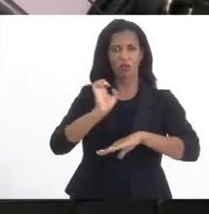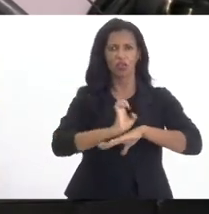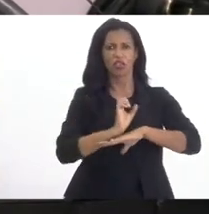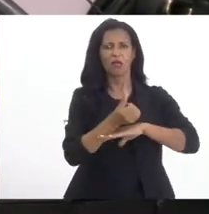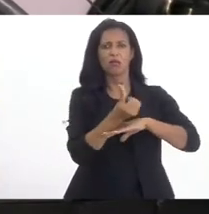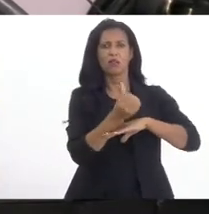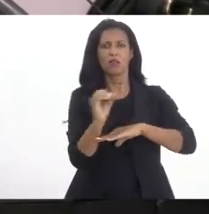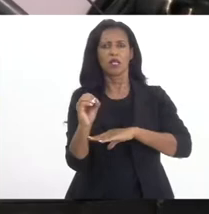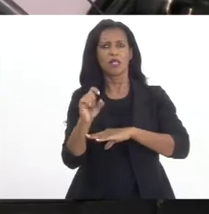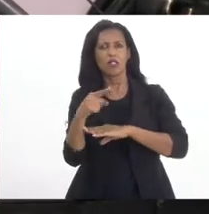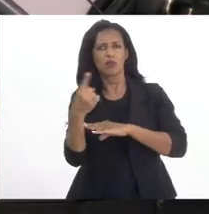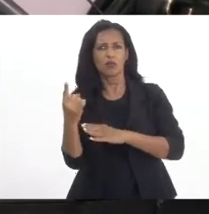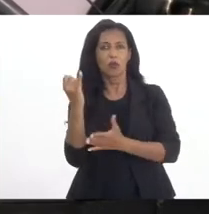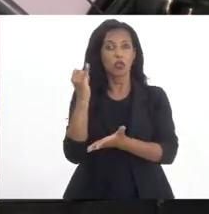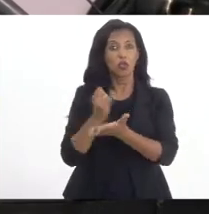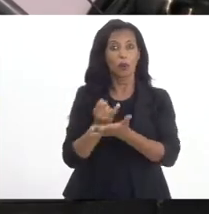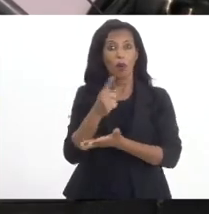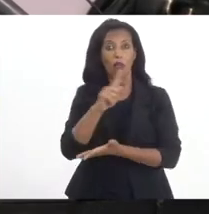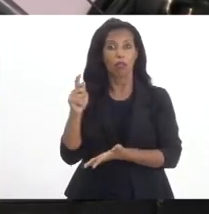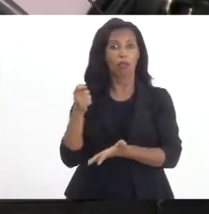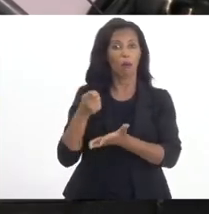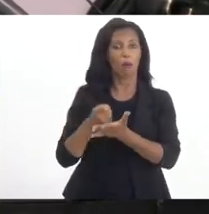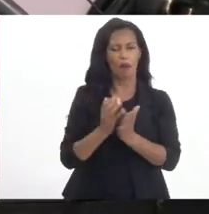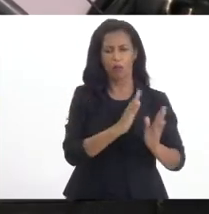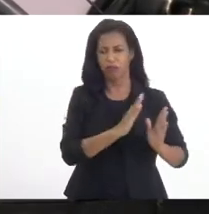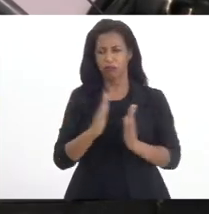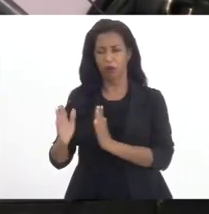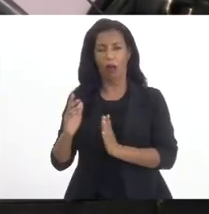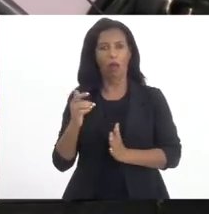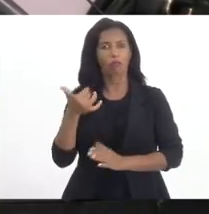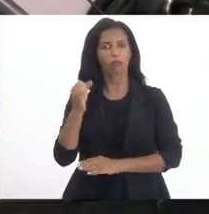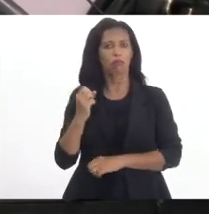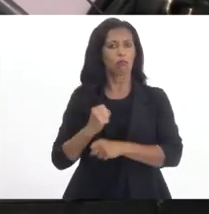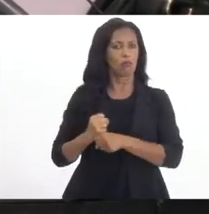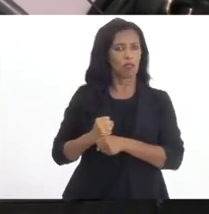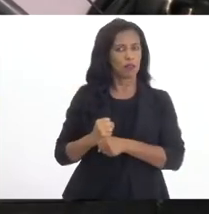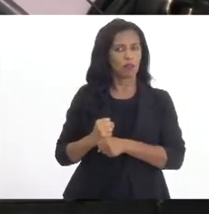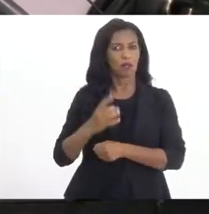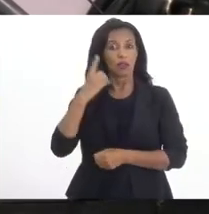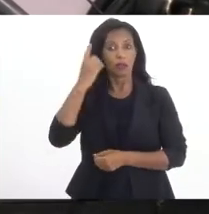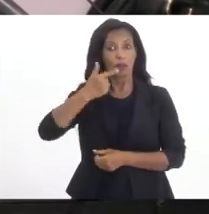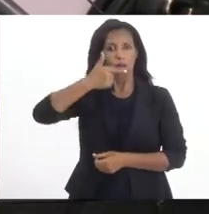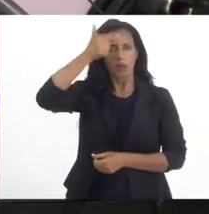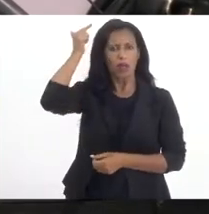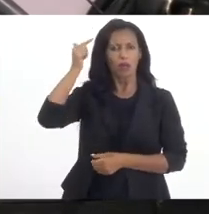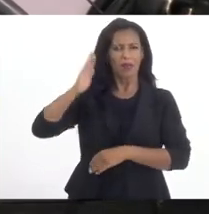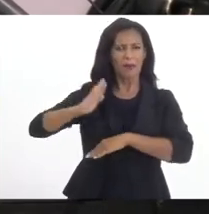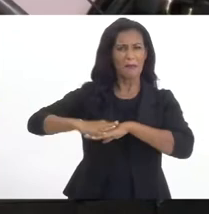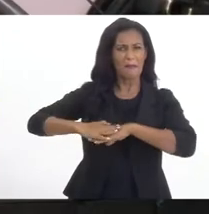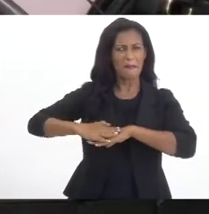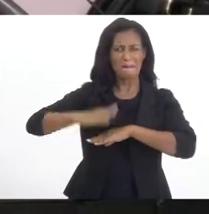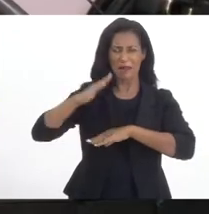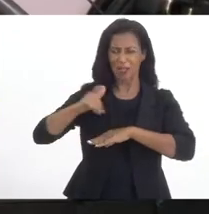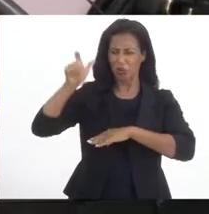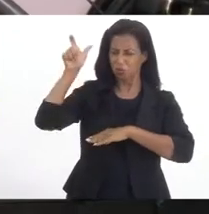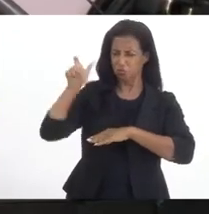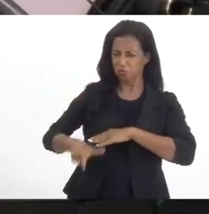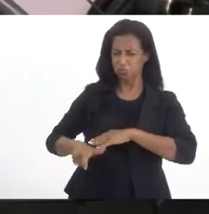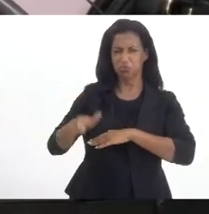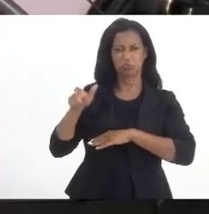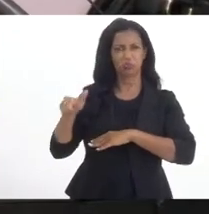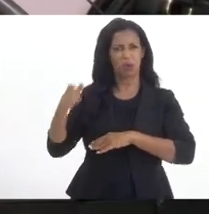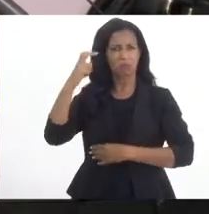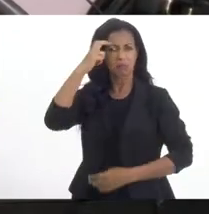reais de impostos não pagos durante mais de 10 anos. E o deputado Luiz Paulo é um dos mais ferrenhos